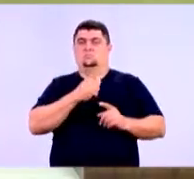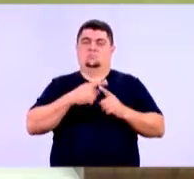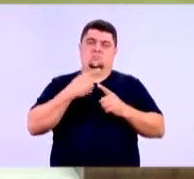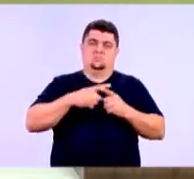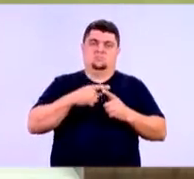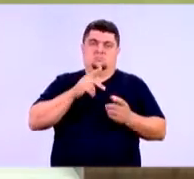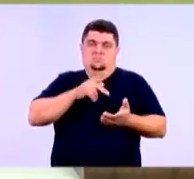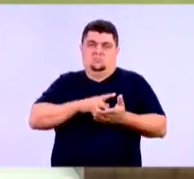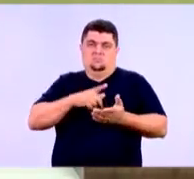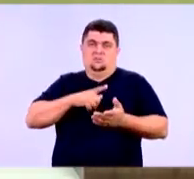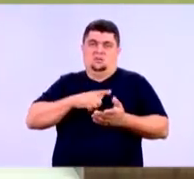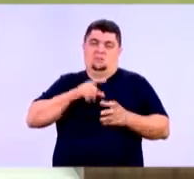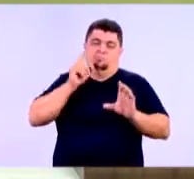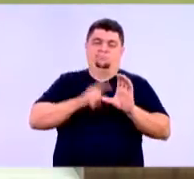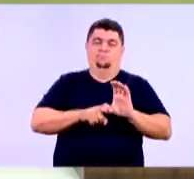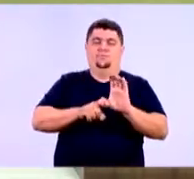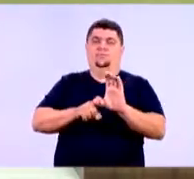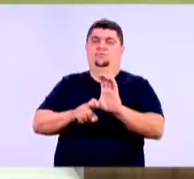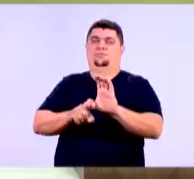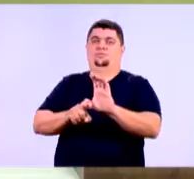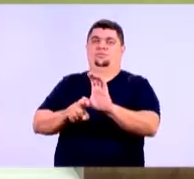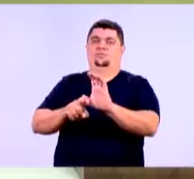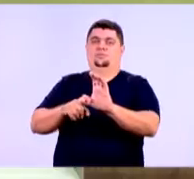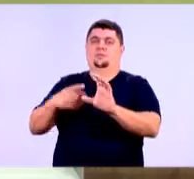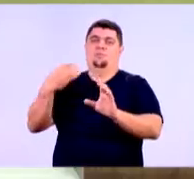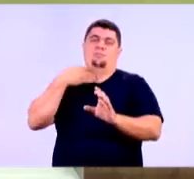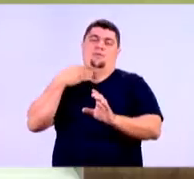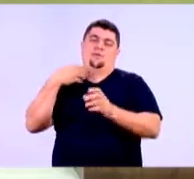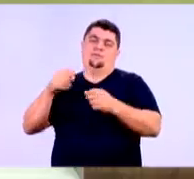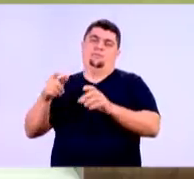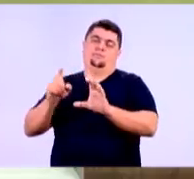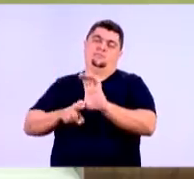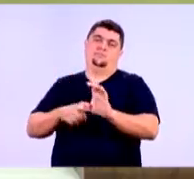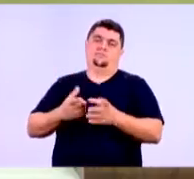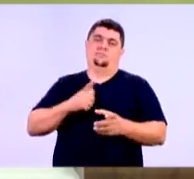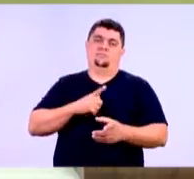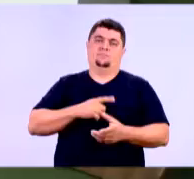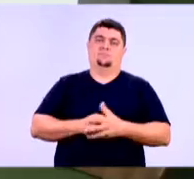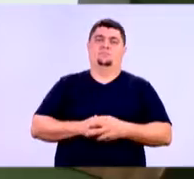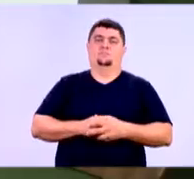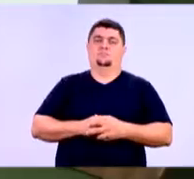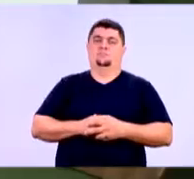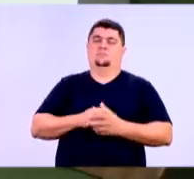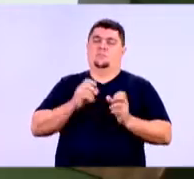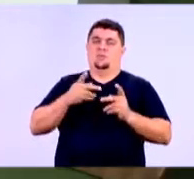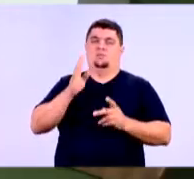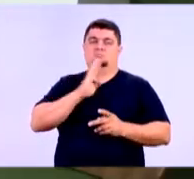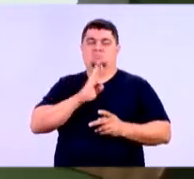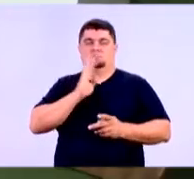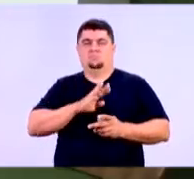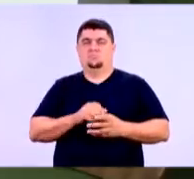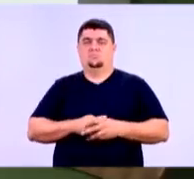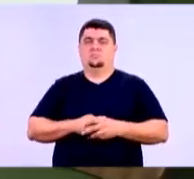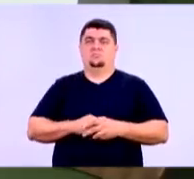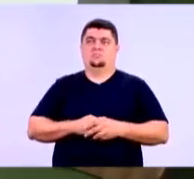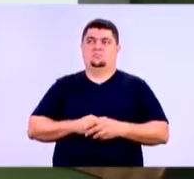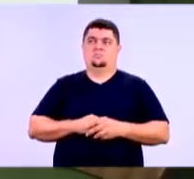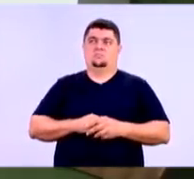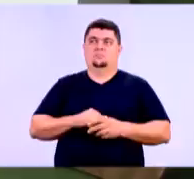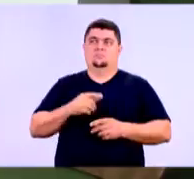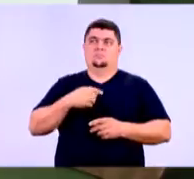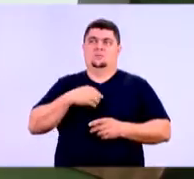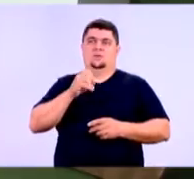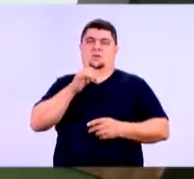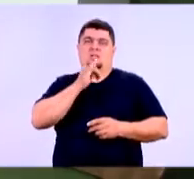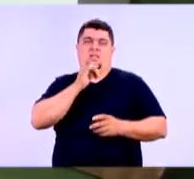verdade você está devendo dinheiro a essa instituição da qual você comprou financiado. Ótimo, professor, bem legal. Gente, uma maneira de pensar, se você tem